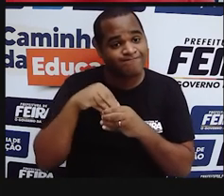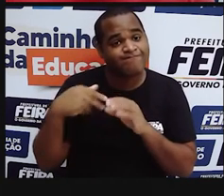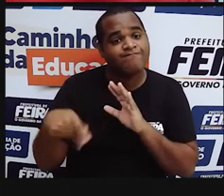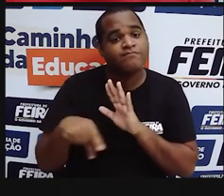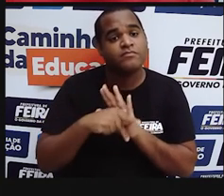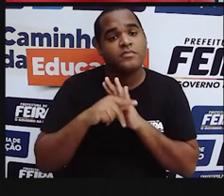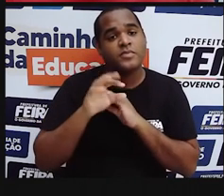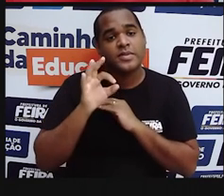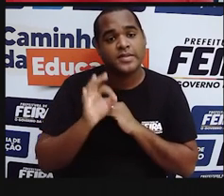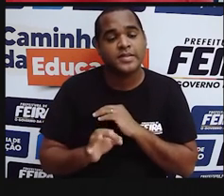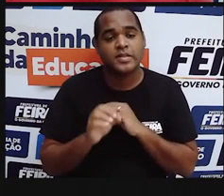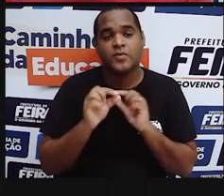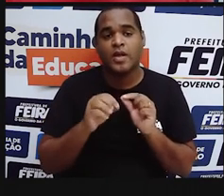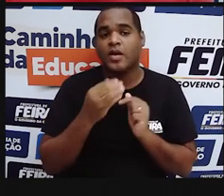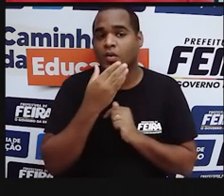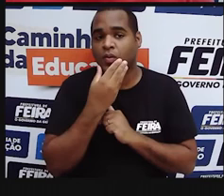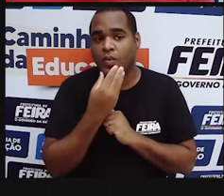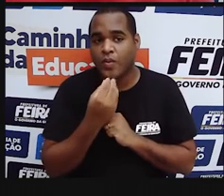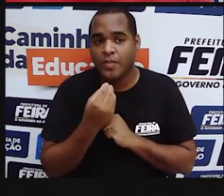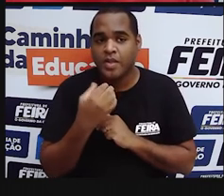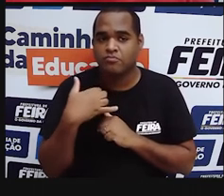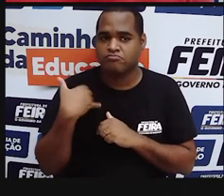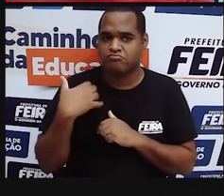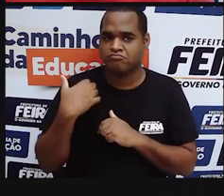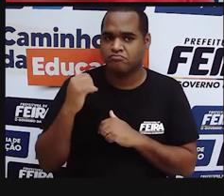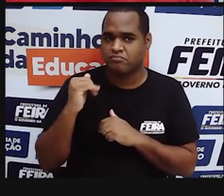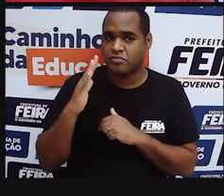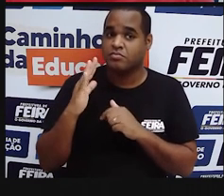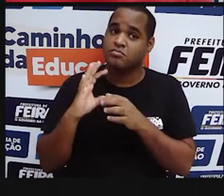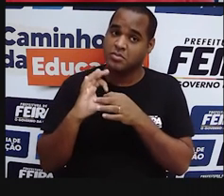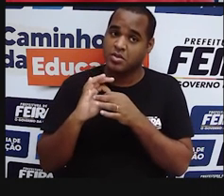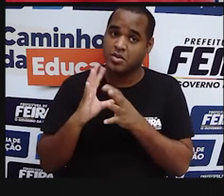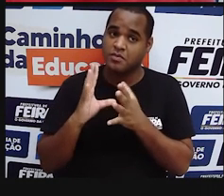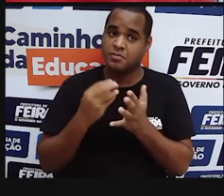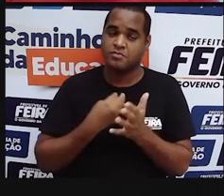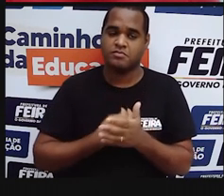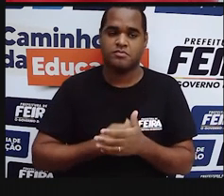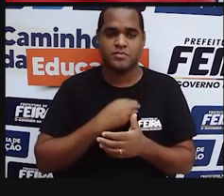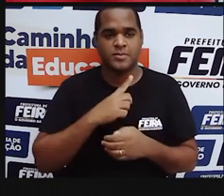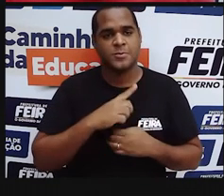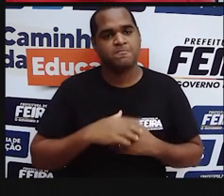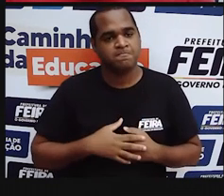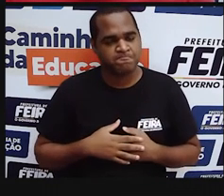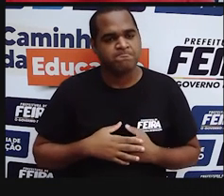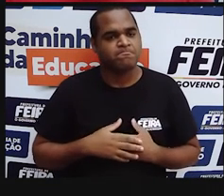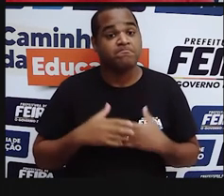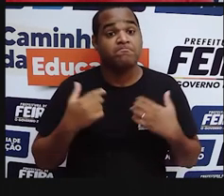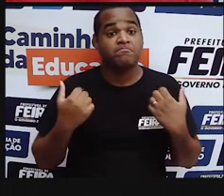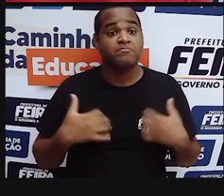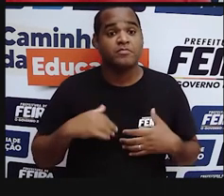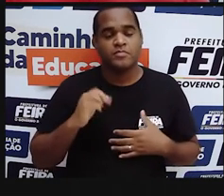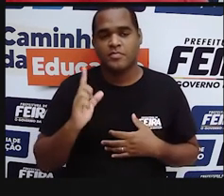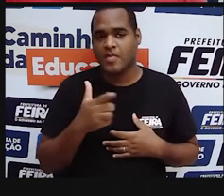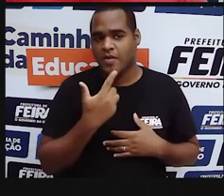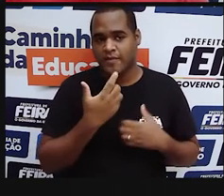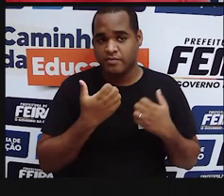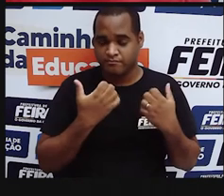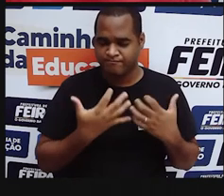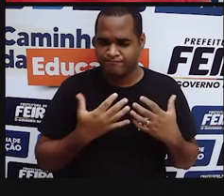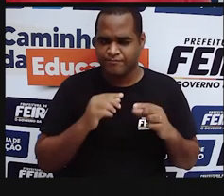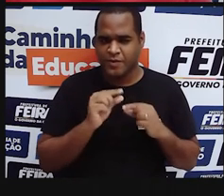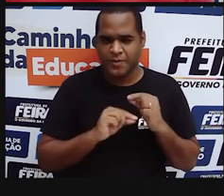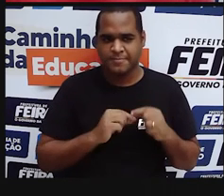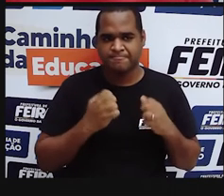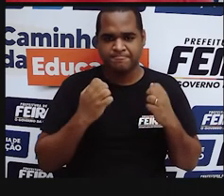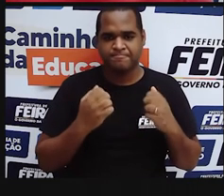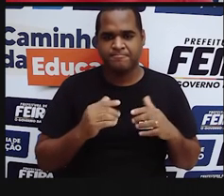como cidadão essa minoria de homens livres e maiores. Só que aí a gente chega